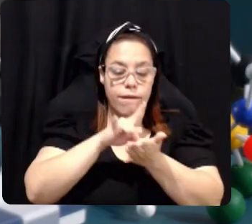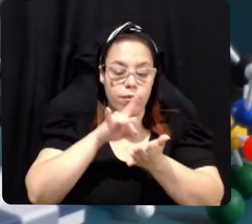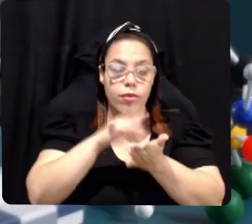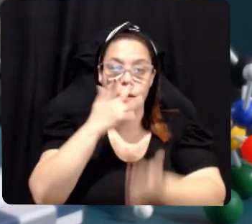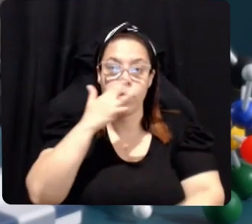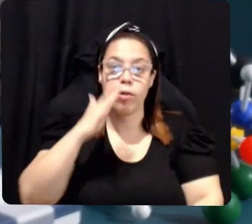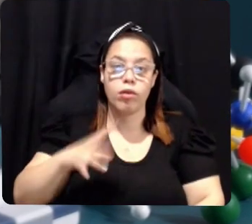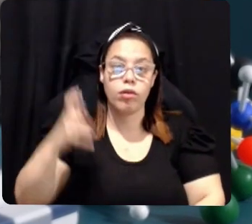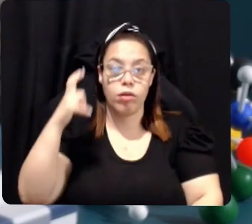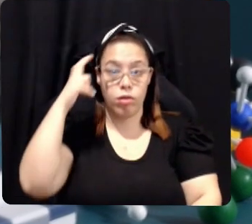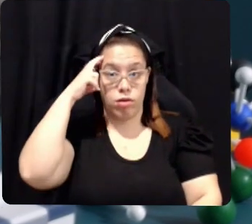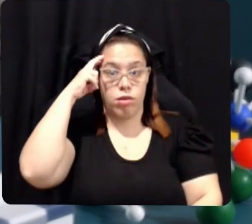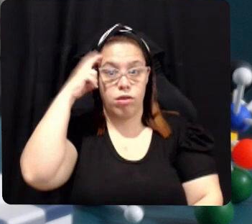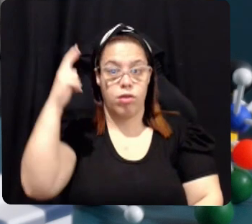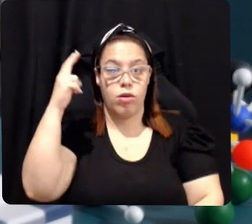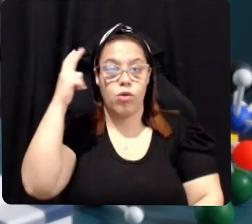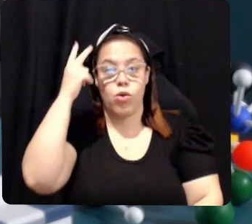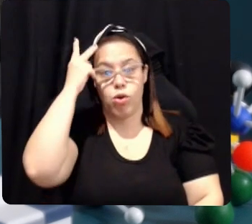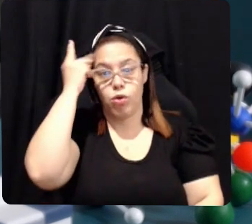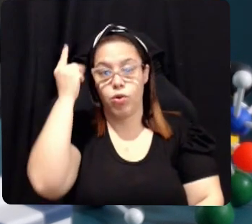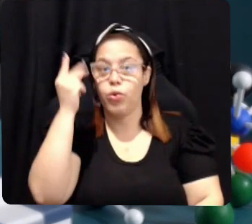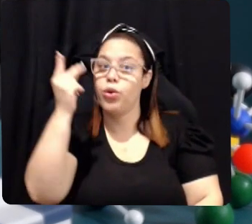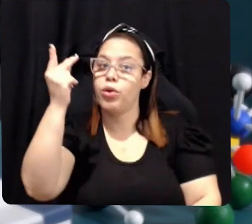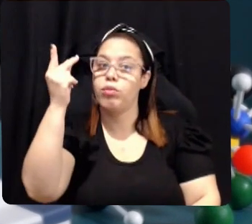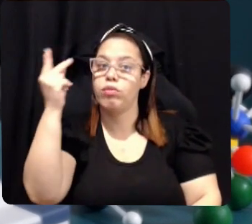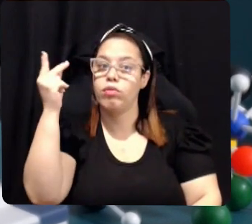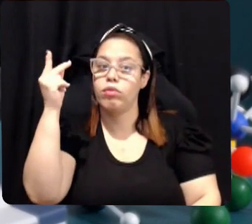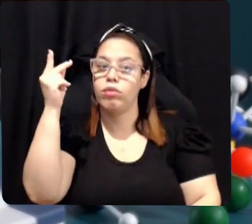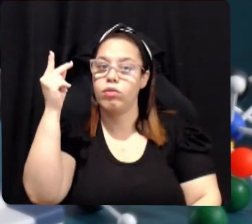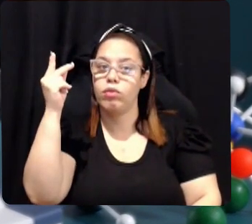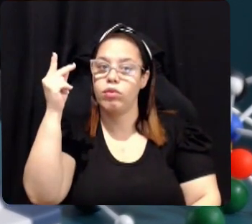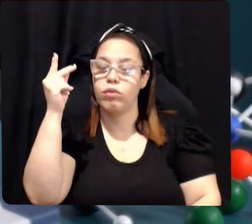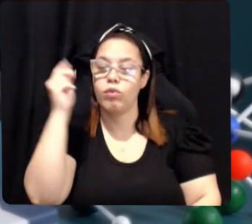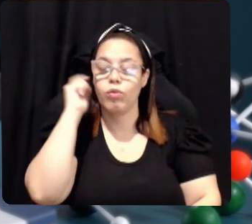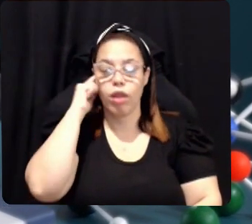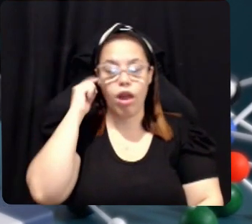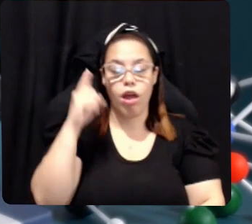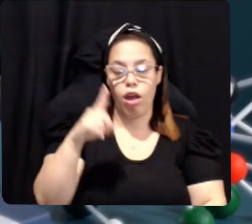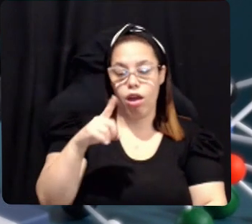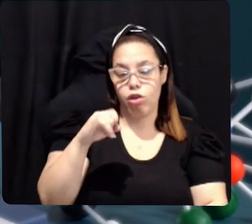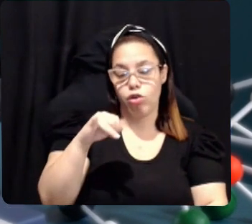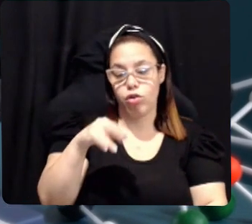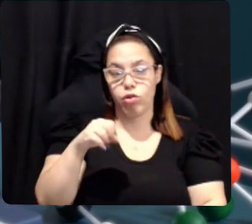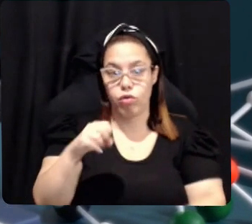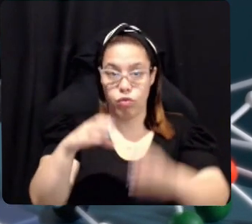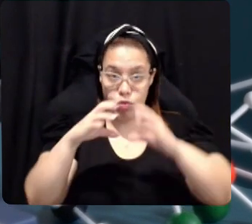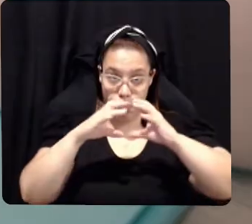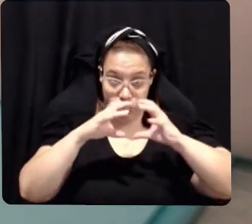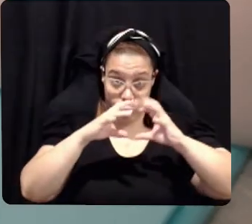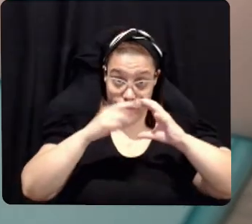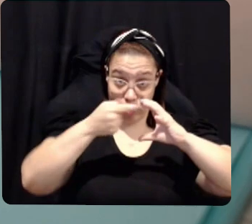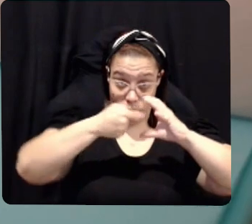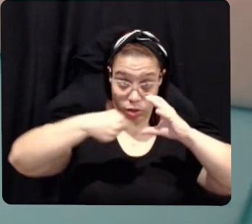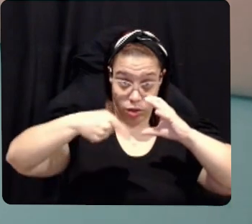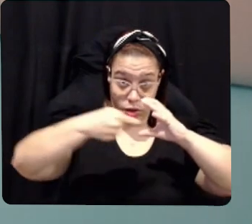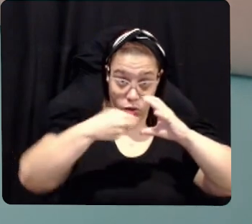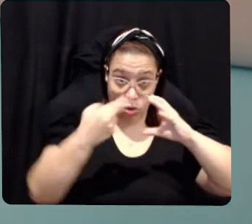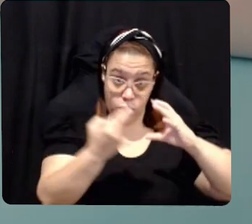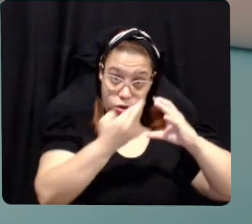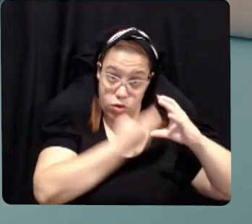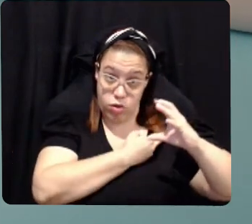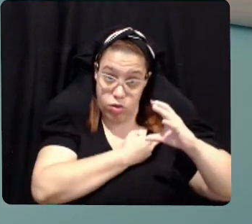escrever. Na verdade, a criança tem inteligência normal, mas ela tem uma disfunção na